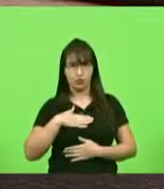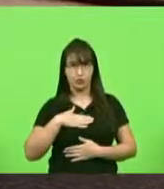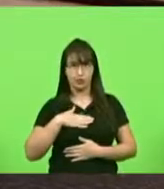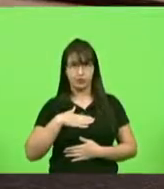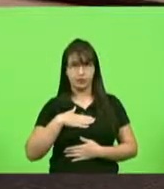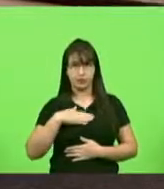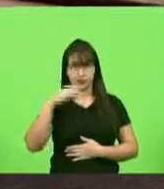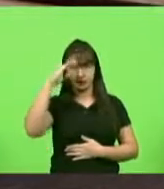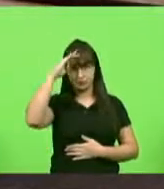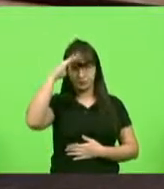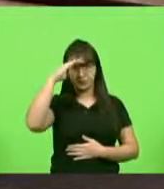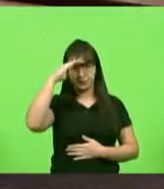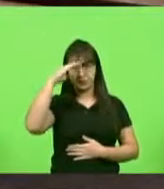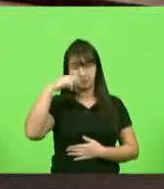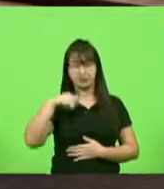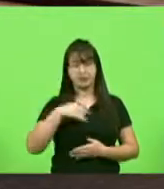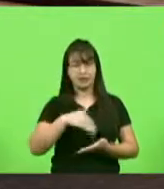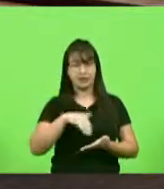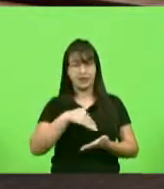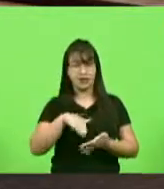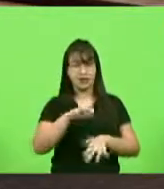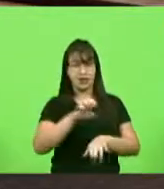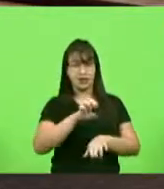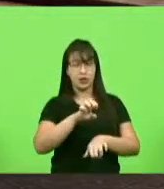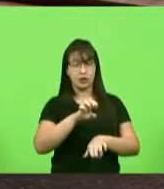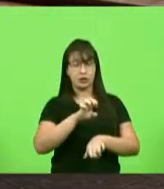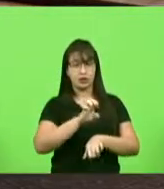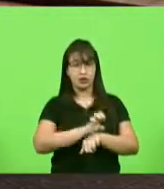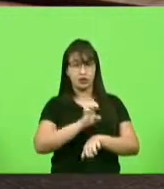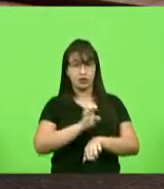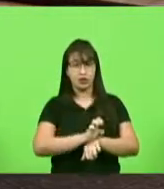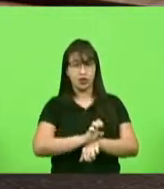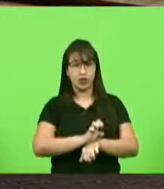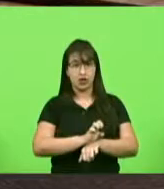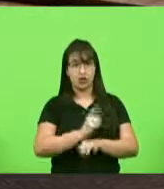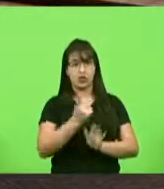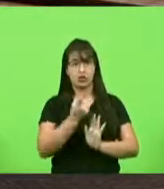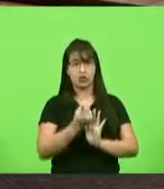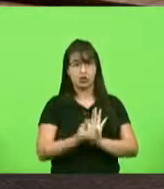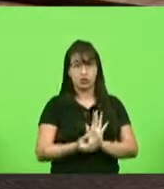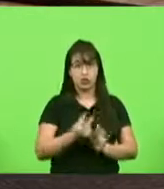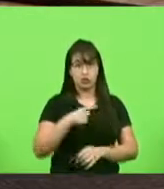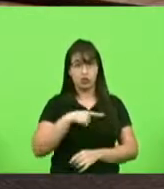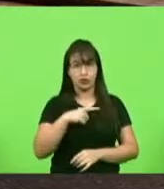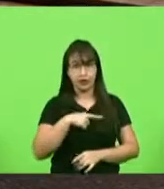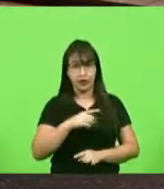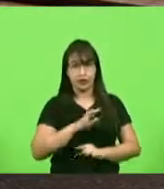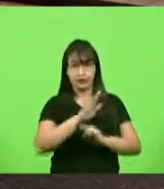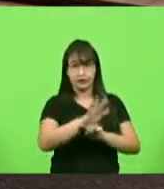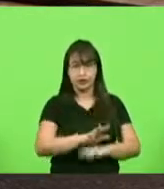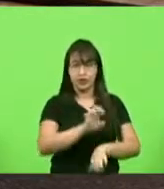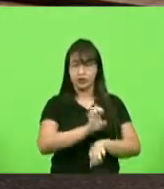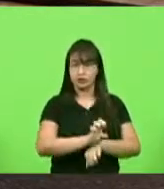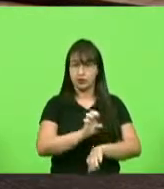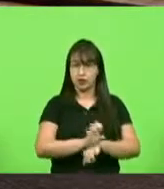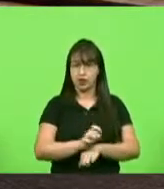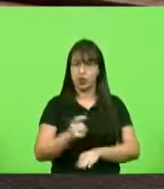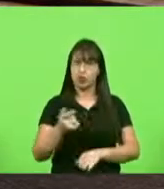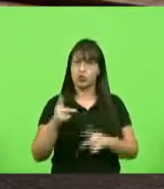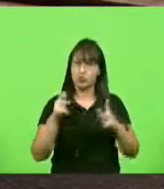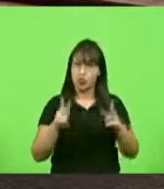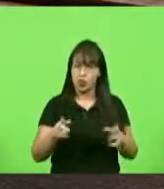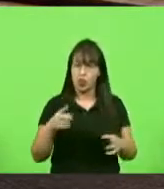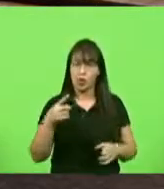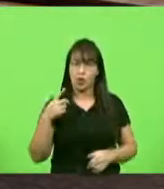o secretário de Estado ele é remunerado para fazer o melhor possível para o Estado. Ponto. Assim como um parlamentar